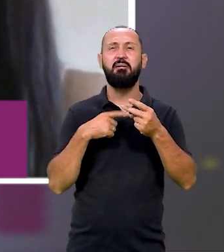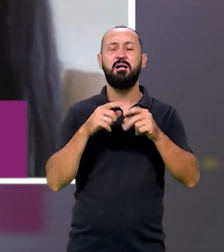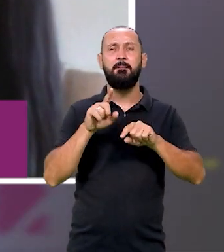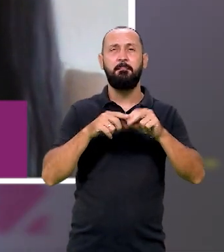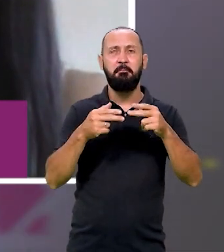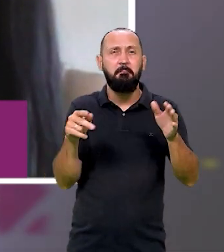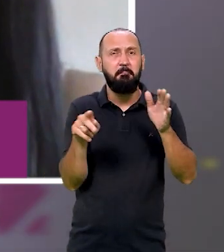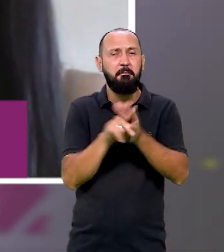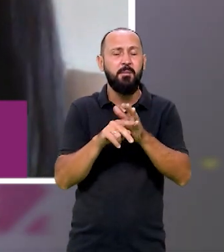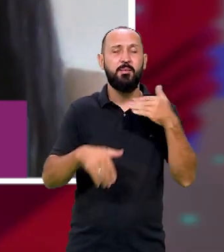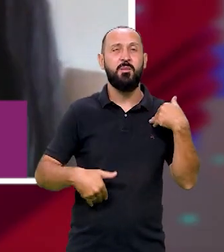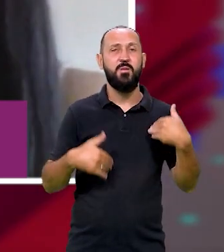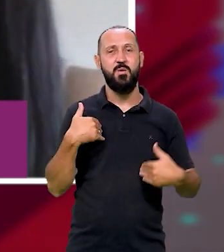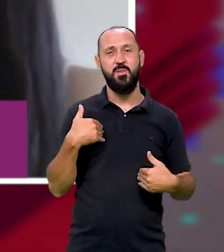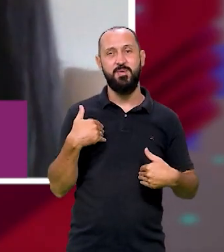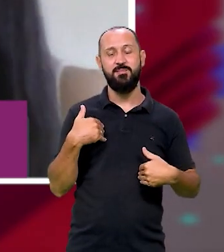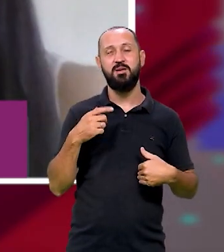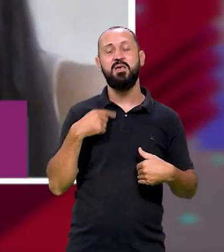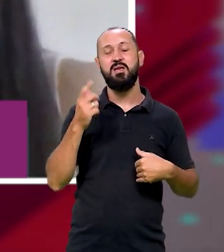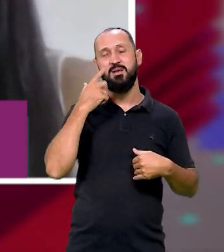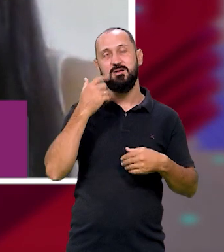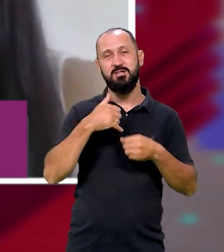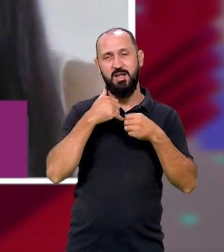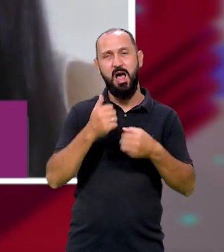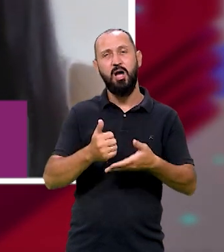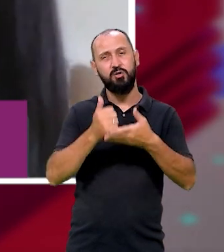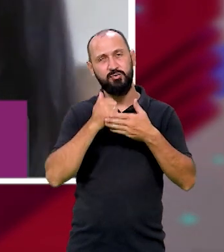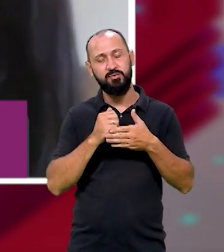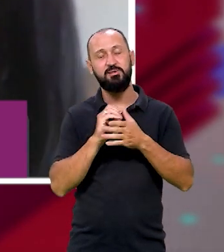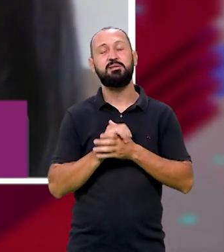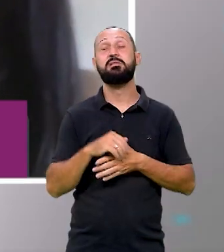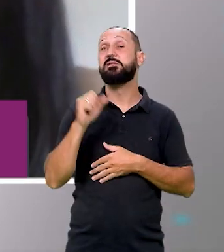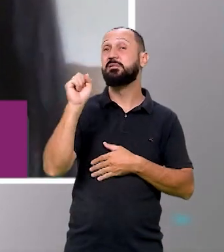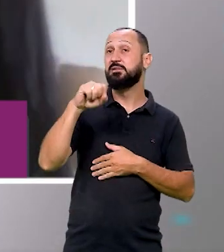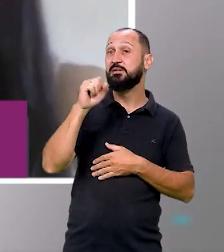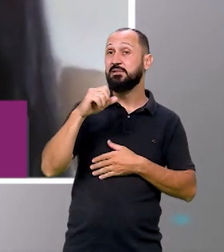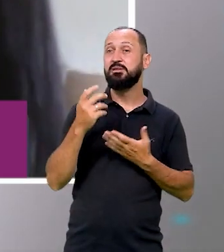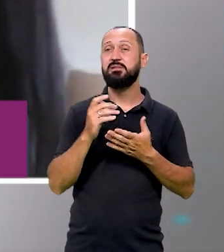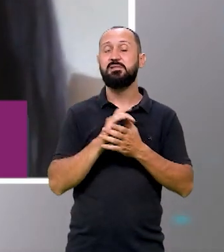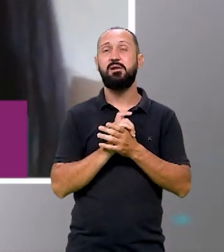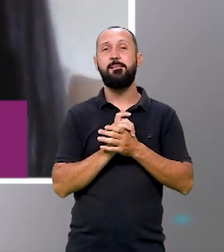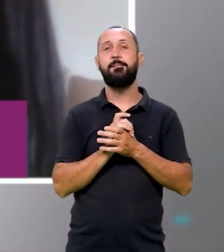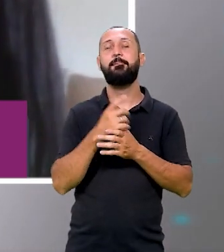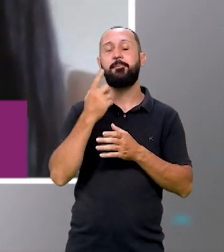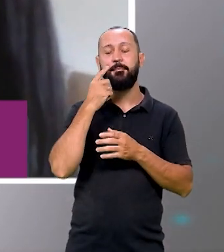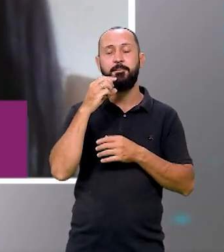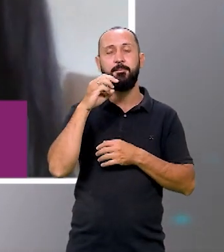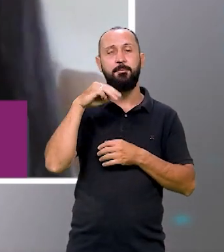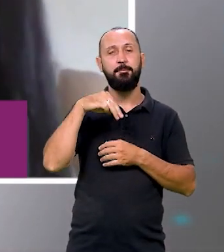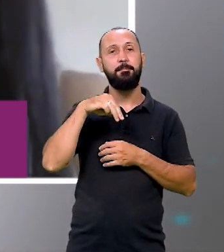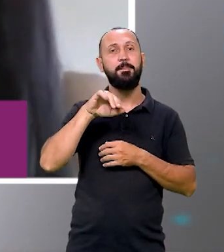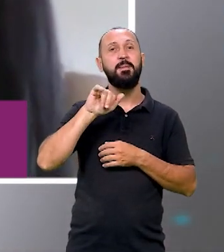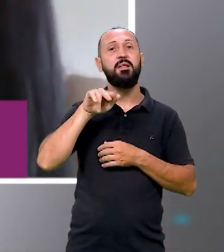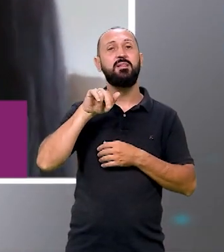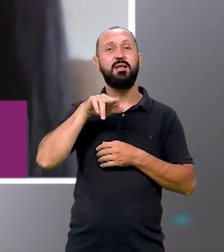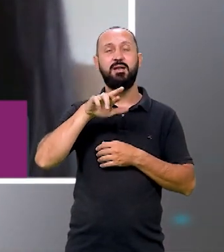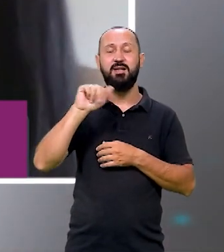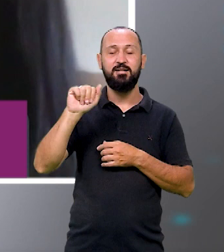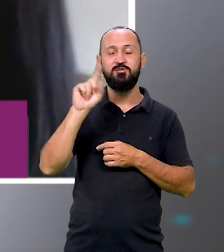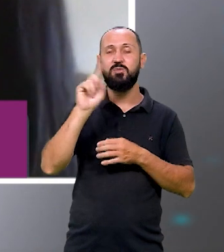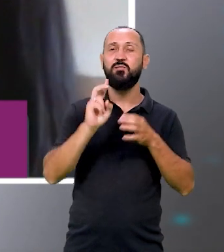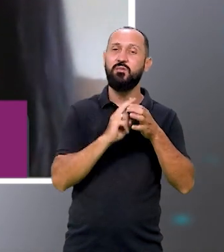vitaminas, nutrientes do nosso corpo, isso. porque esse tereré ajuda a fazer isso? Exatamente, na verdade, minerais, né?